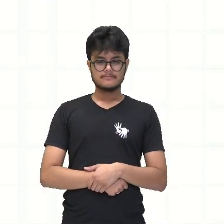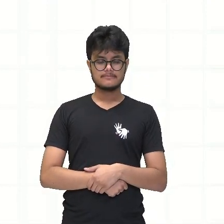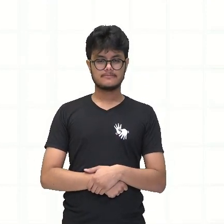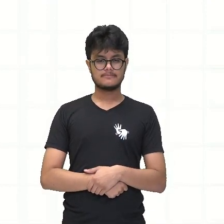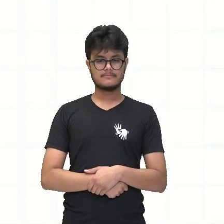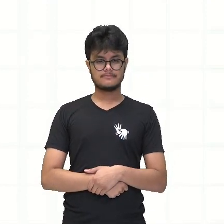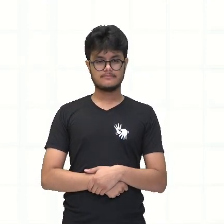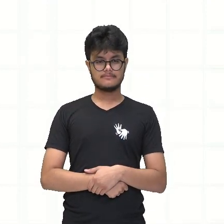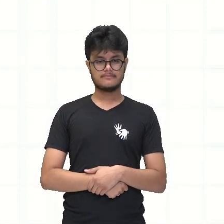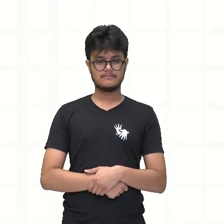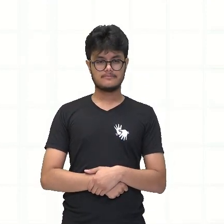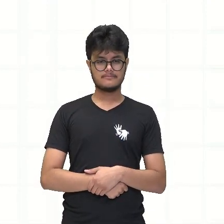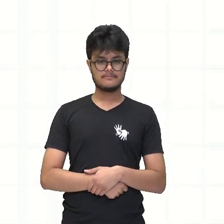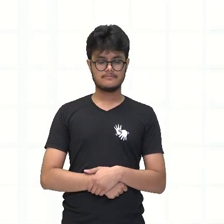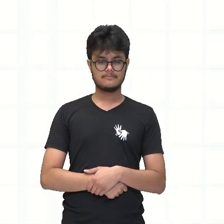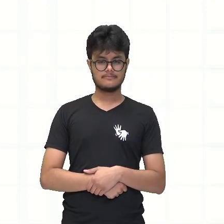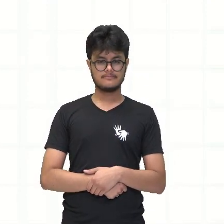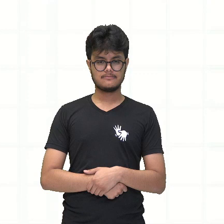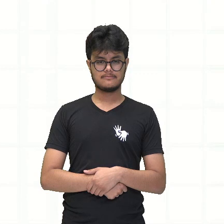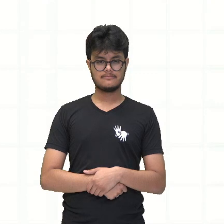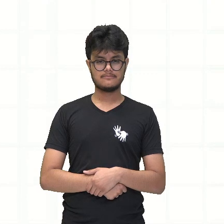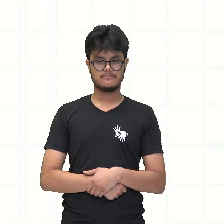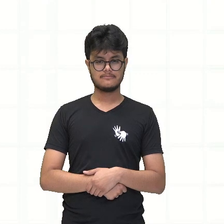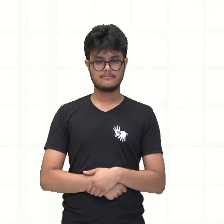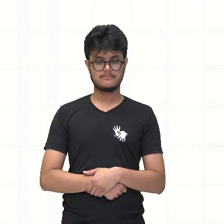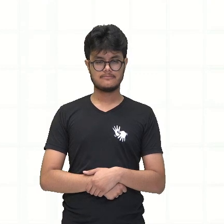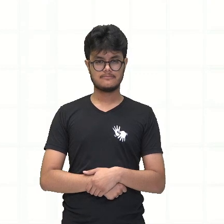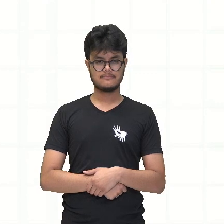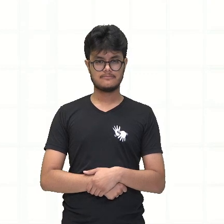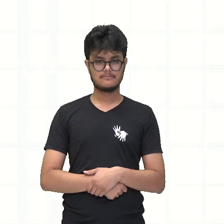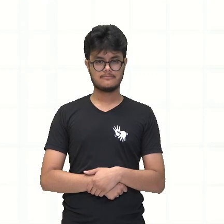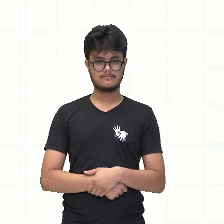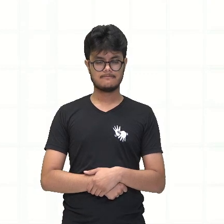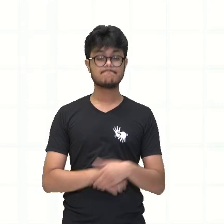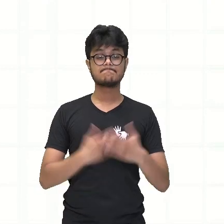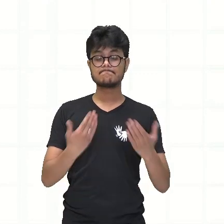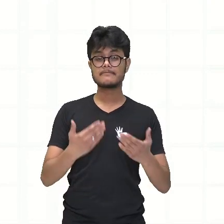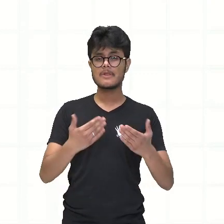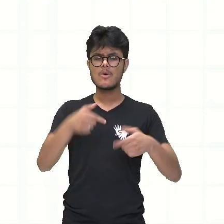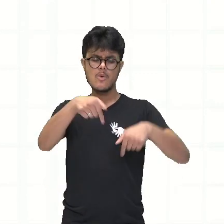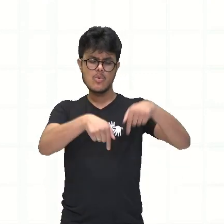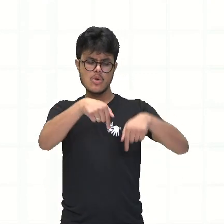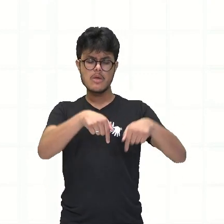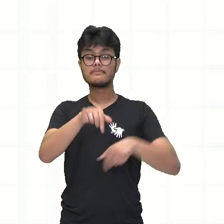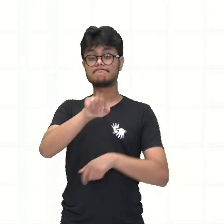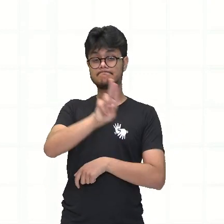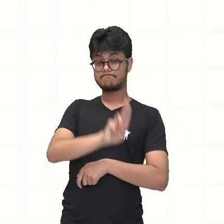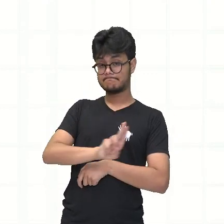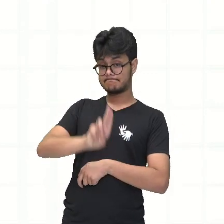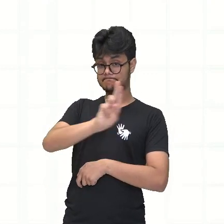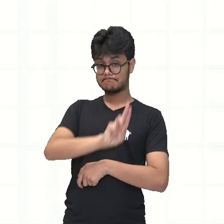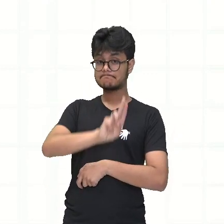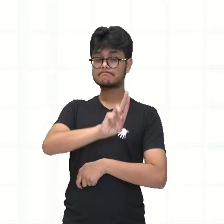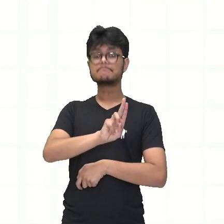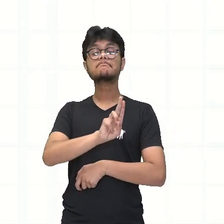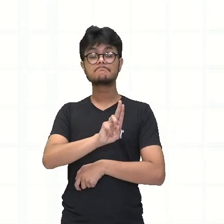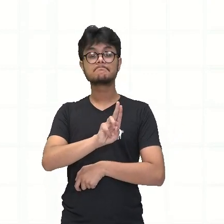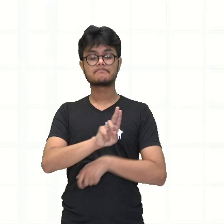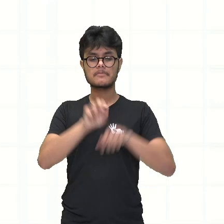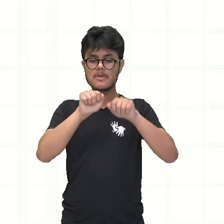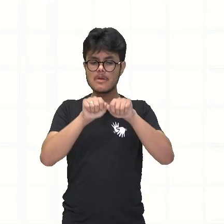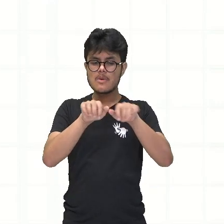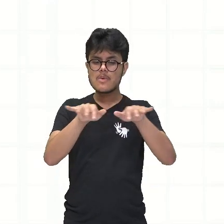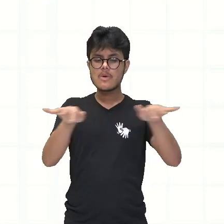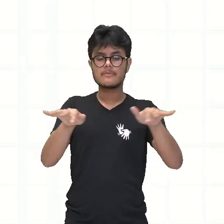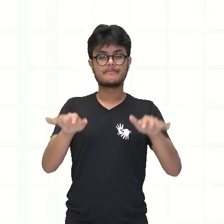água para manter a nossa higiene oral, a saúde oral de todos. E a distribuição dessa